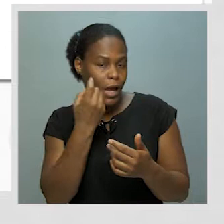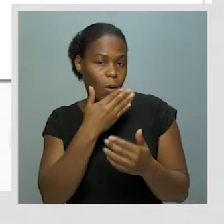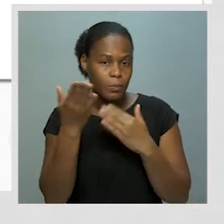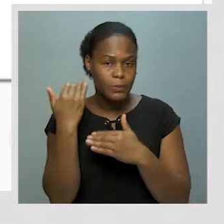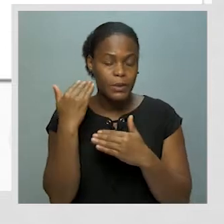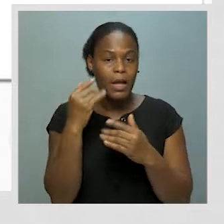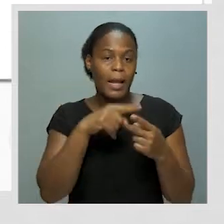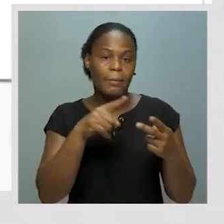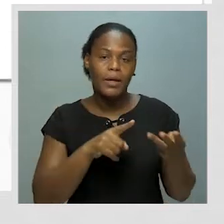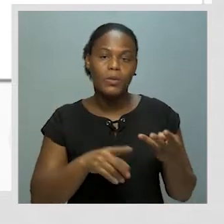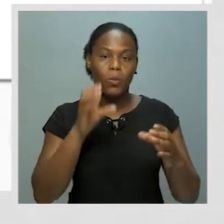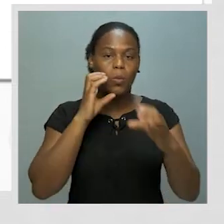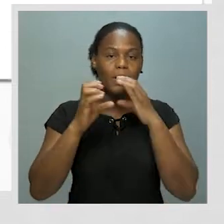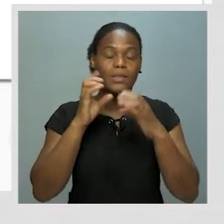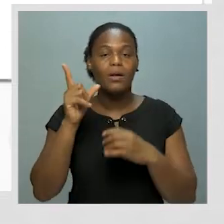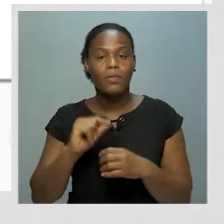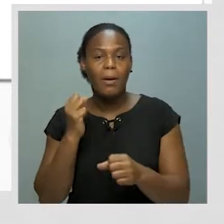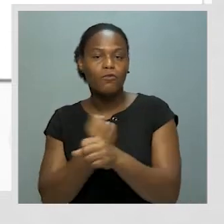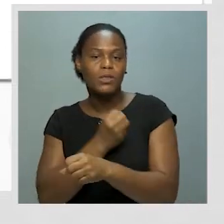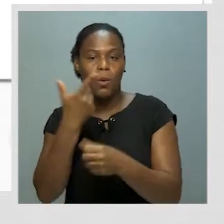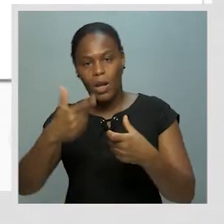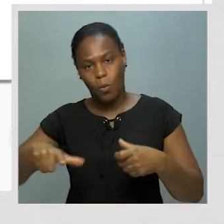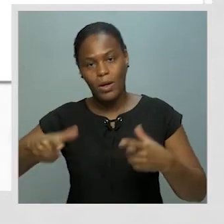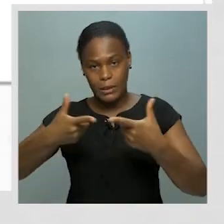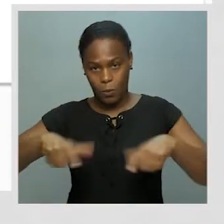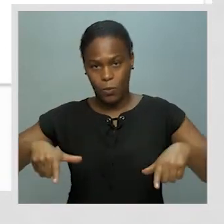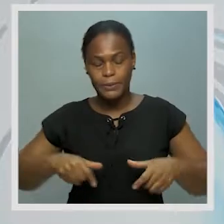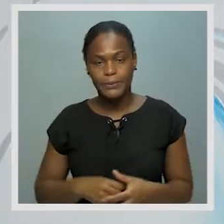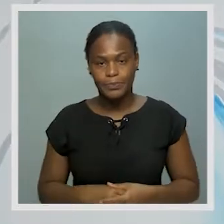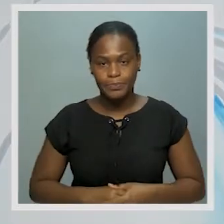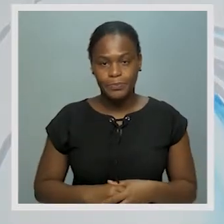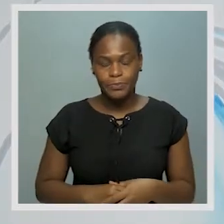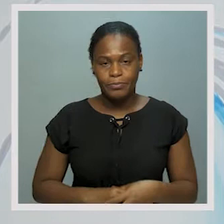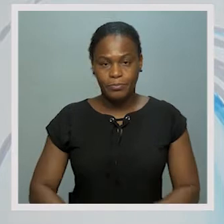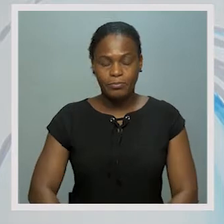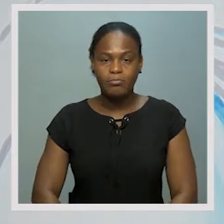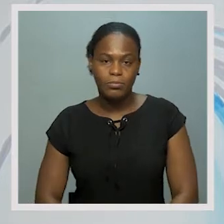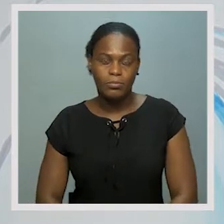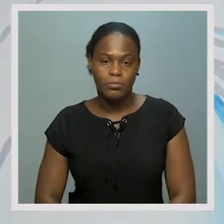da comunicação e as funções de linguagem.